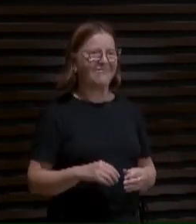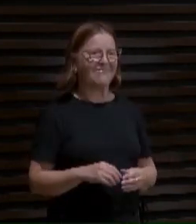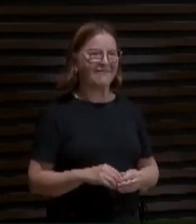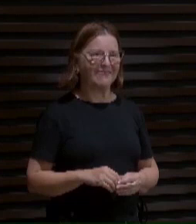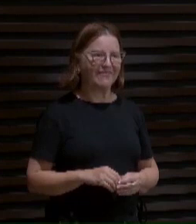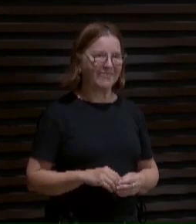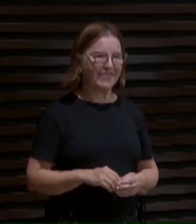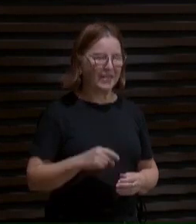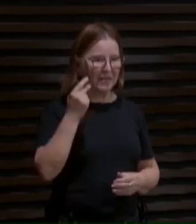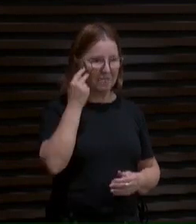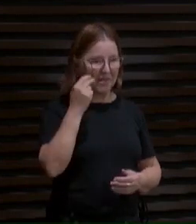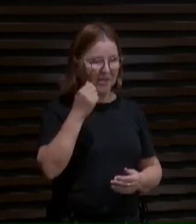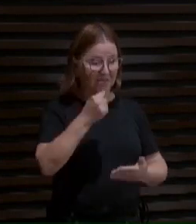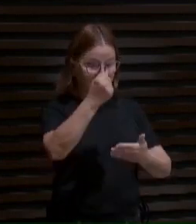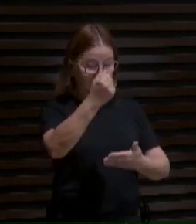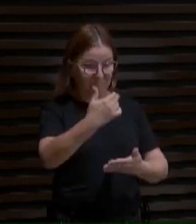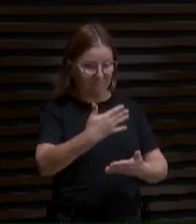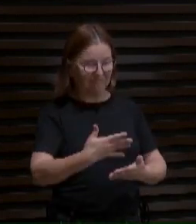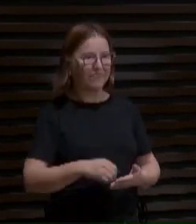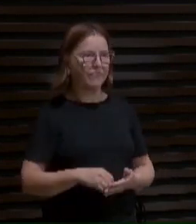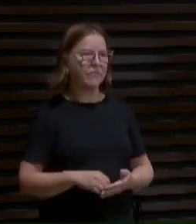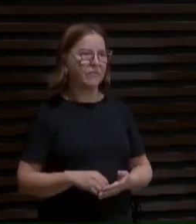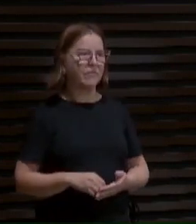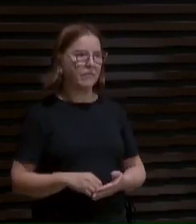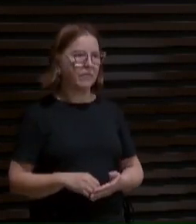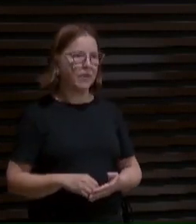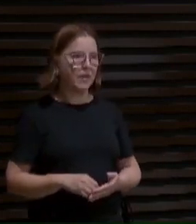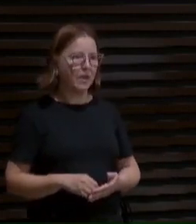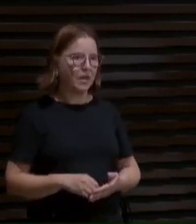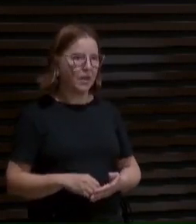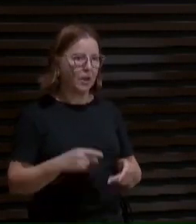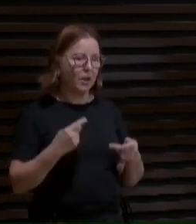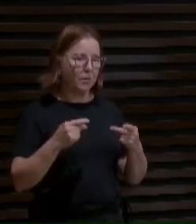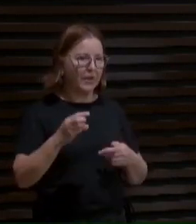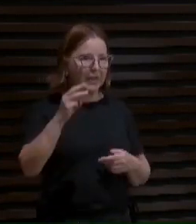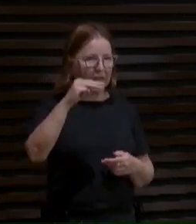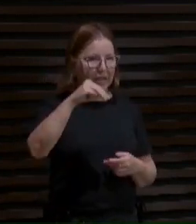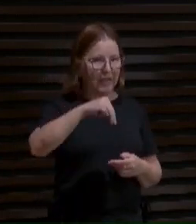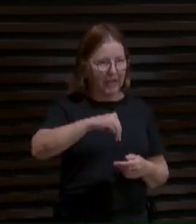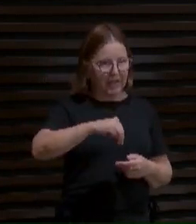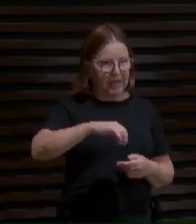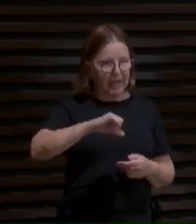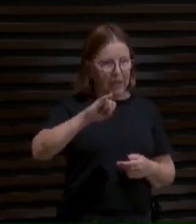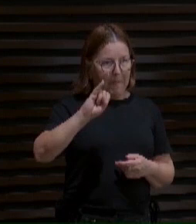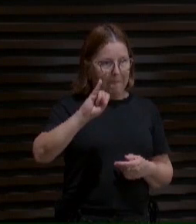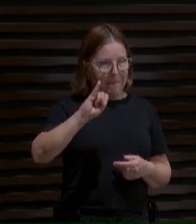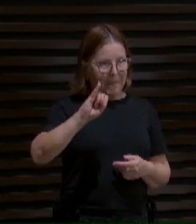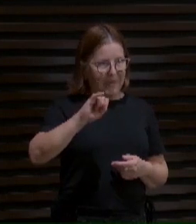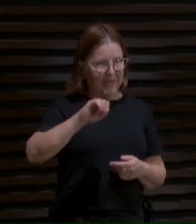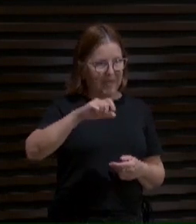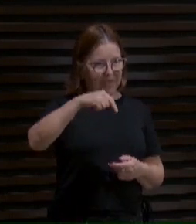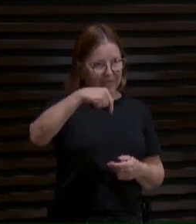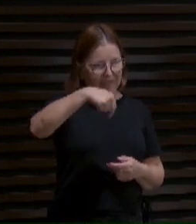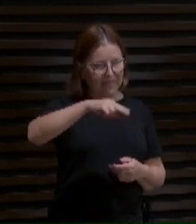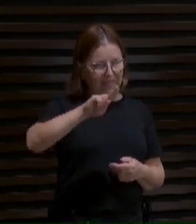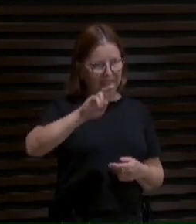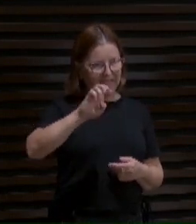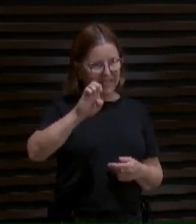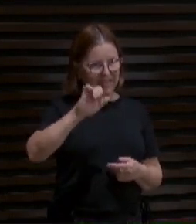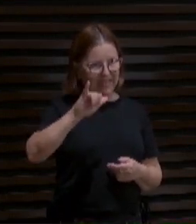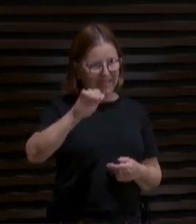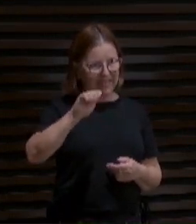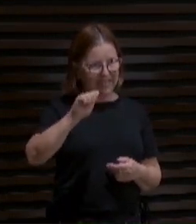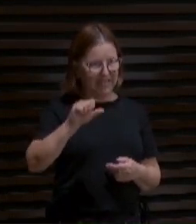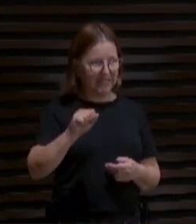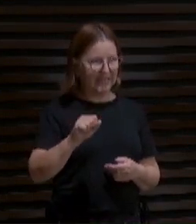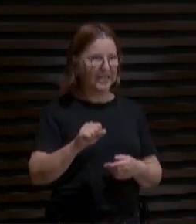poder analisar. O profeta Miqueias também diz esta mesma realidade. Miqueias capítulo 4, os versículos